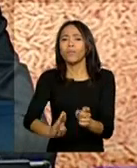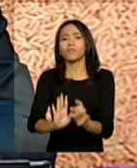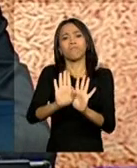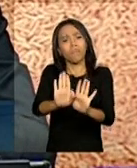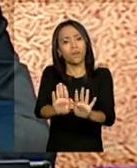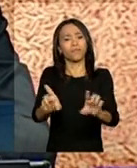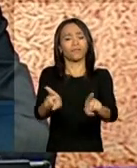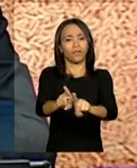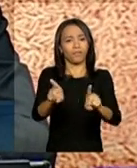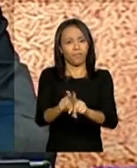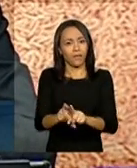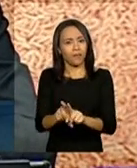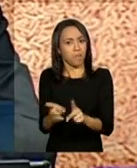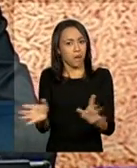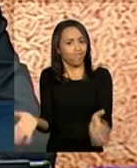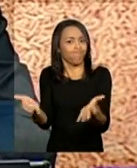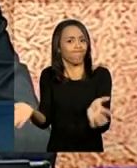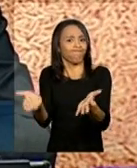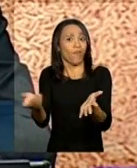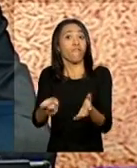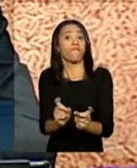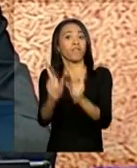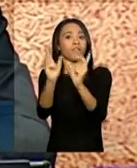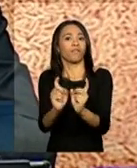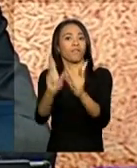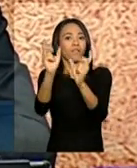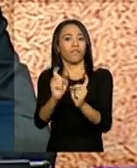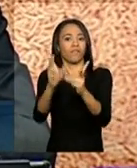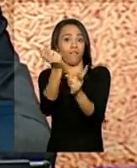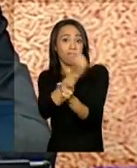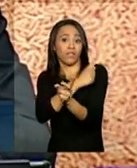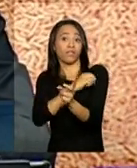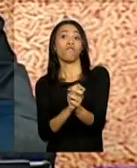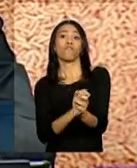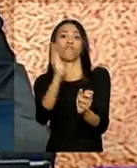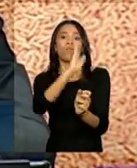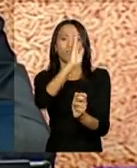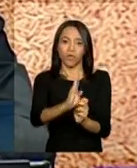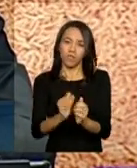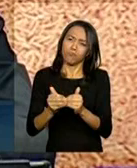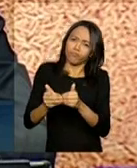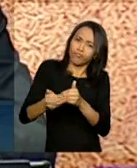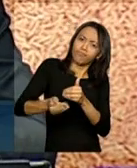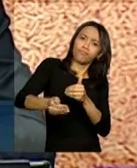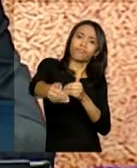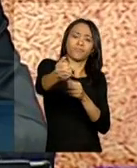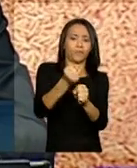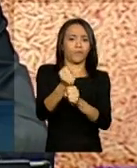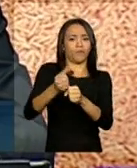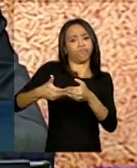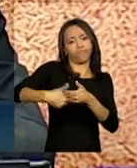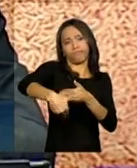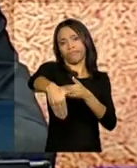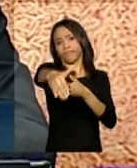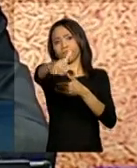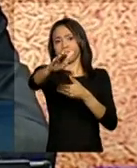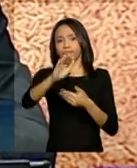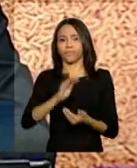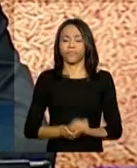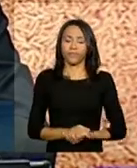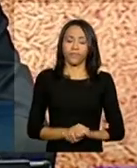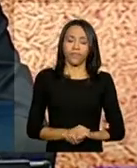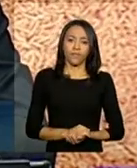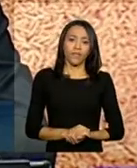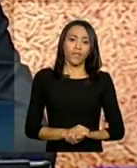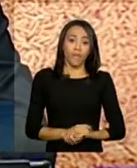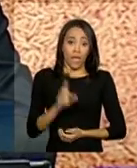também para possibilidade de exportação logo nos nos próximos anos pode passar eh a a